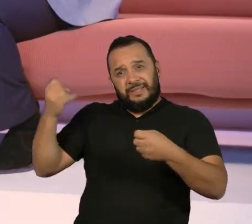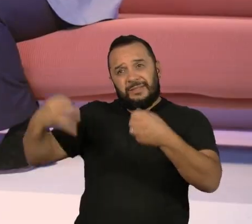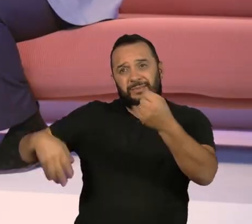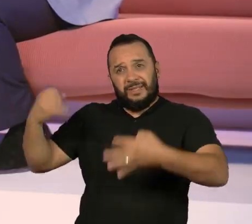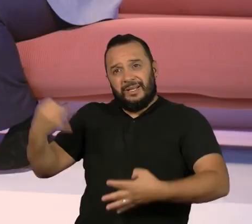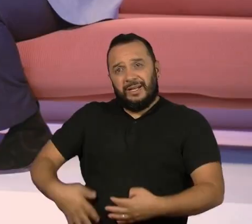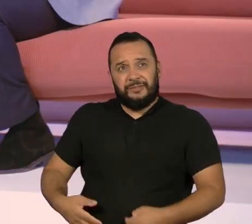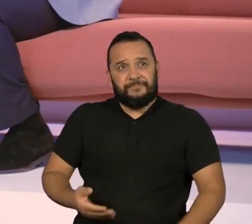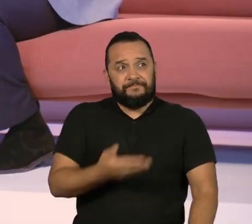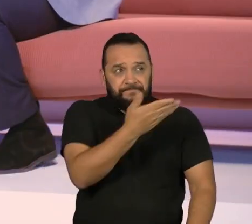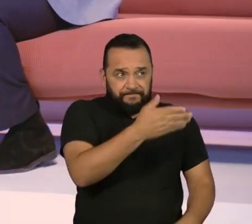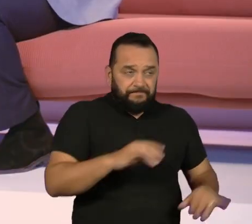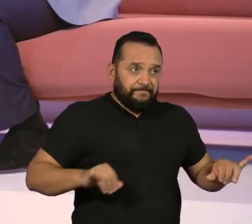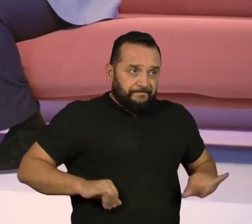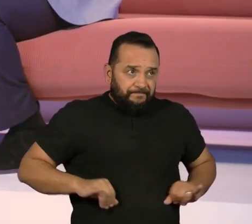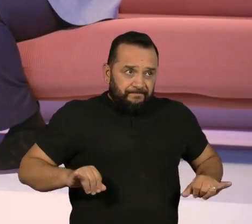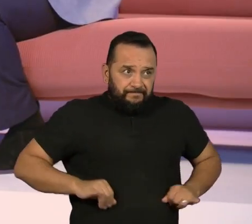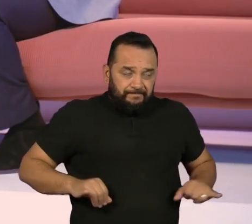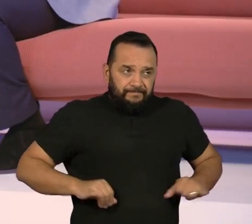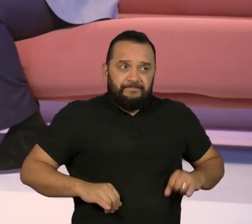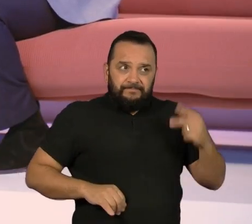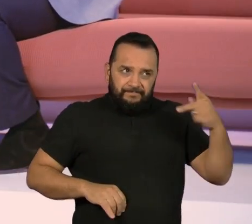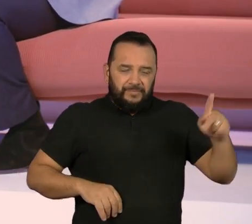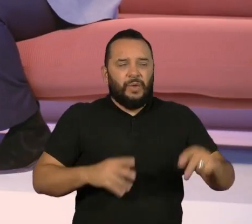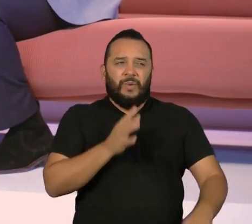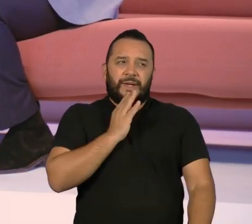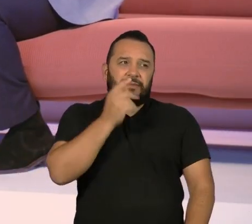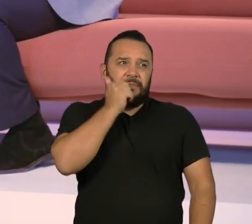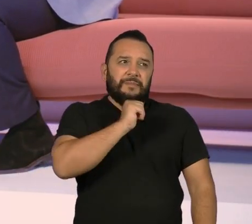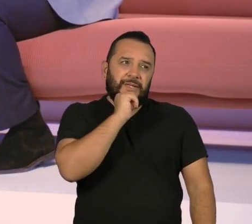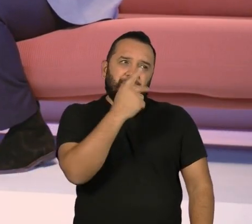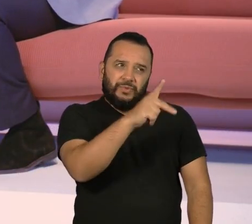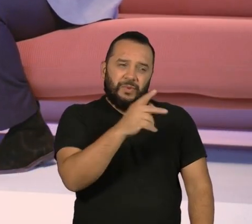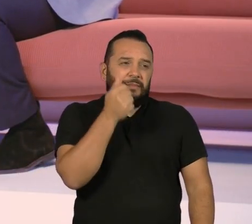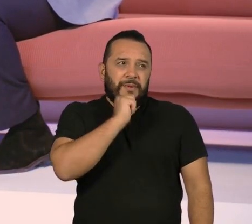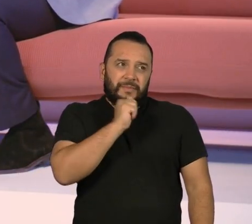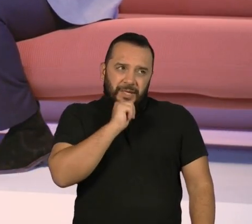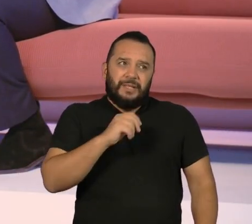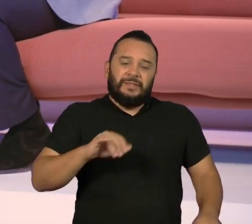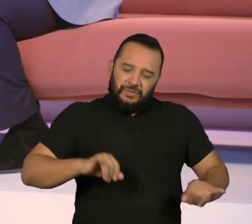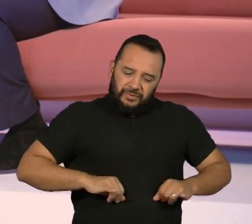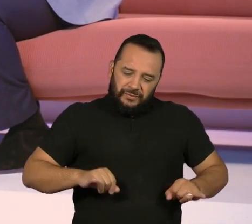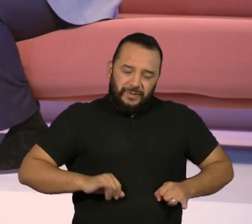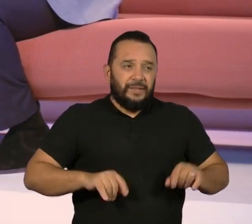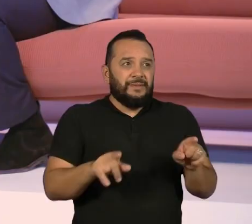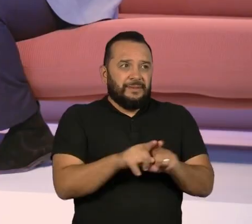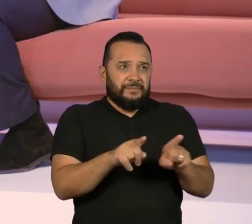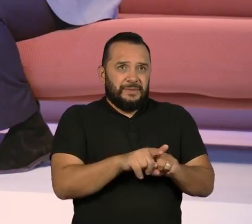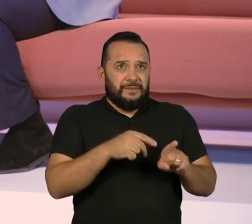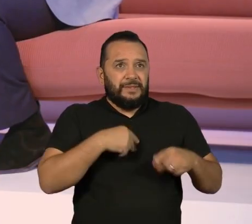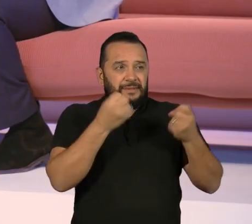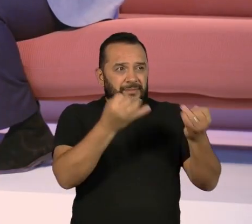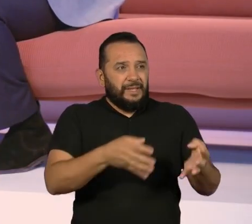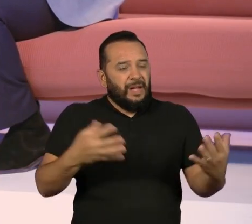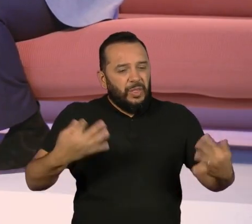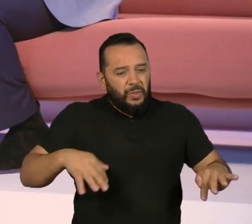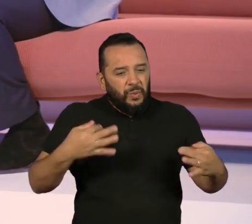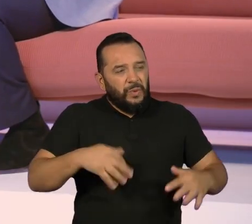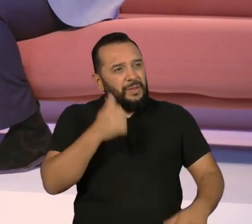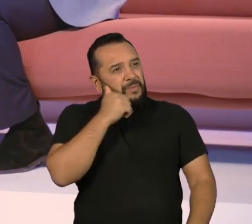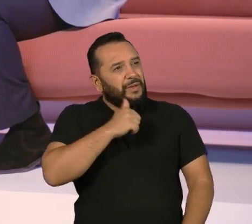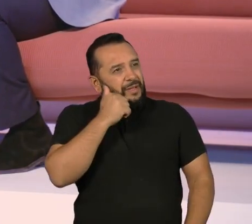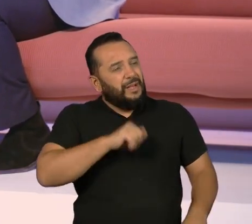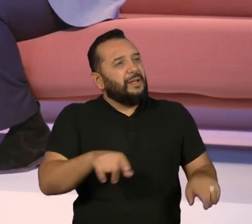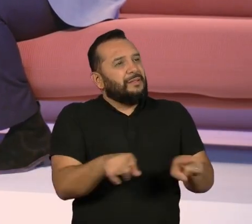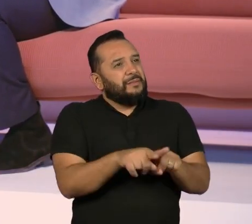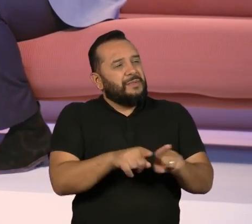seu sofrimento, eu conheço a sua mãe também sofreu muito. E você compartilha isso, a dor dessas mulheres também que sofrem